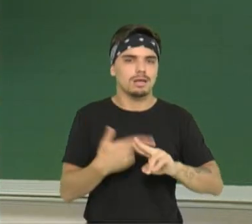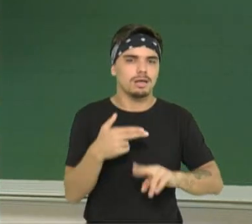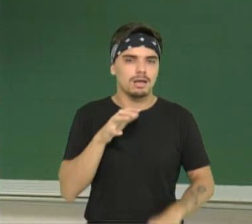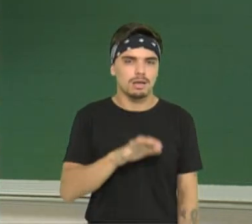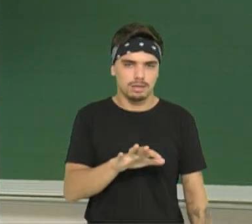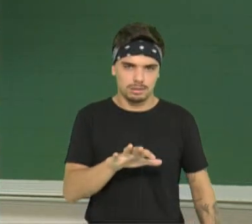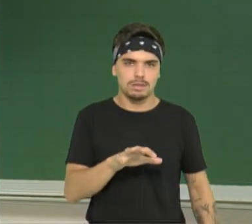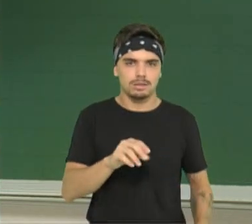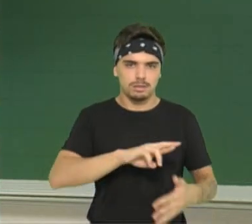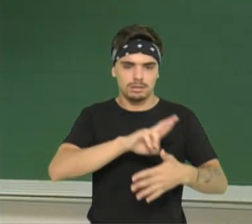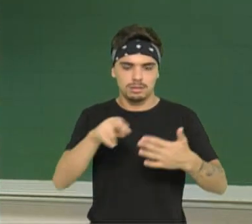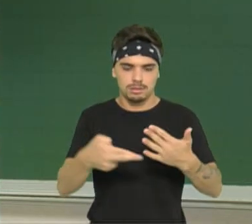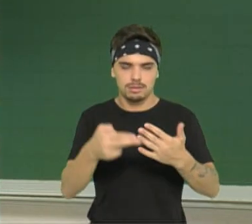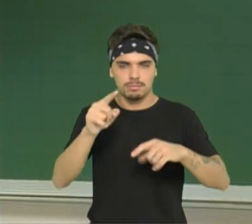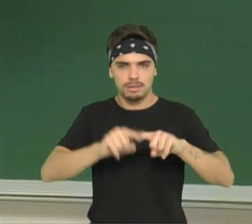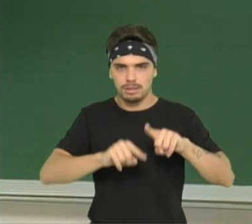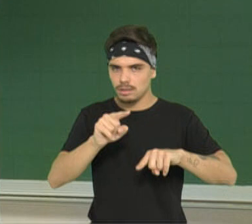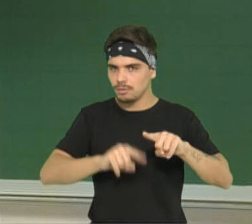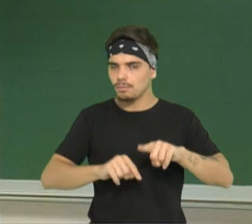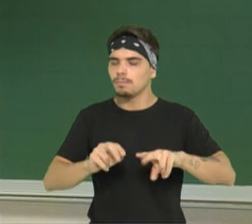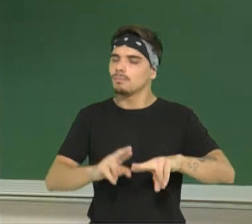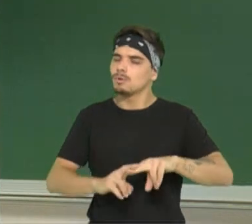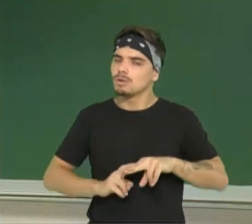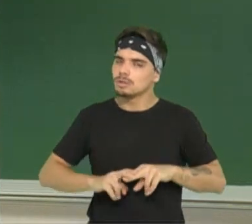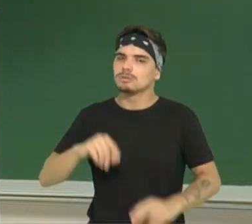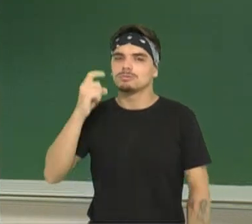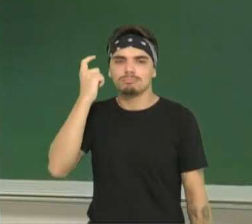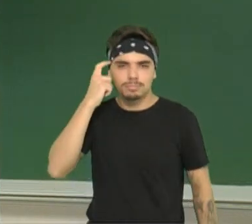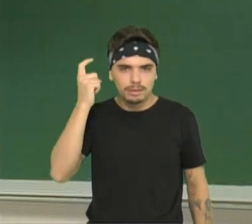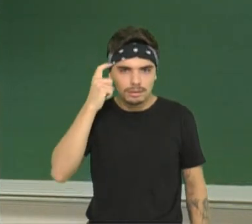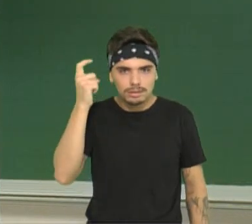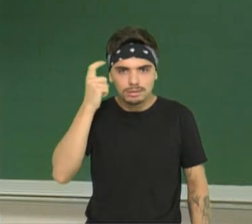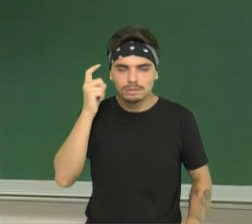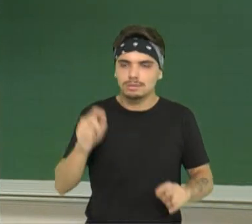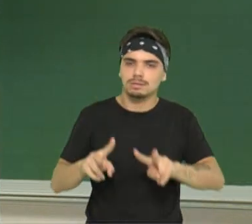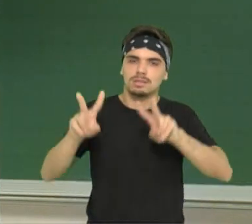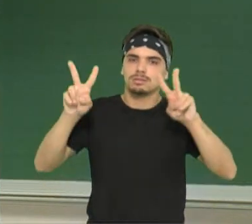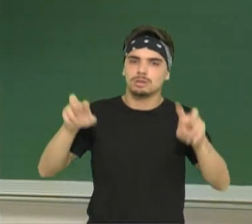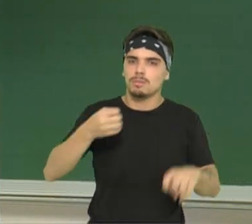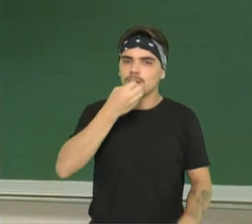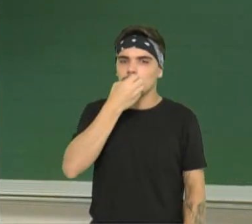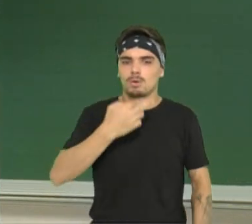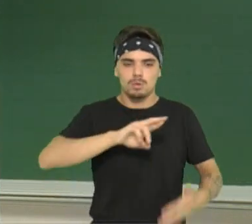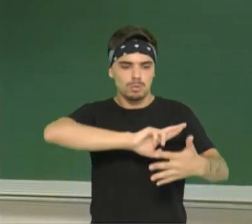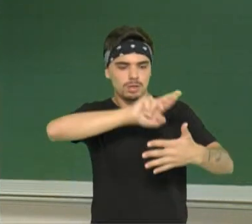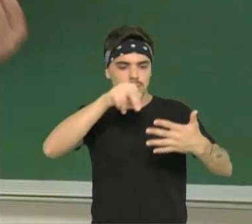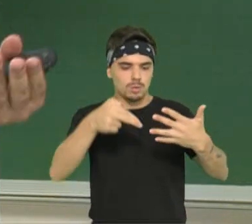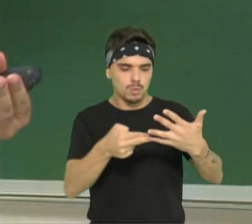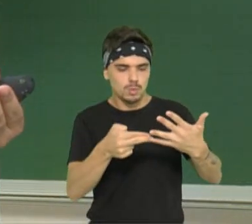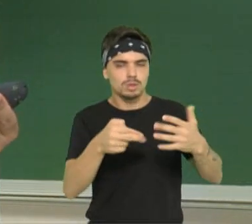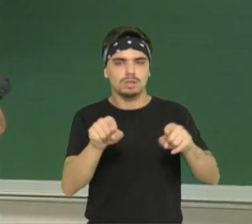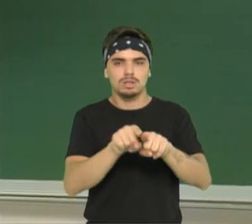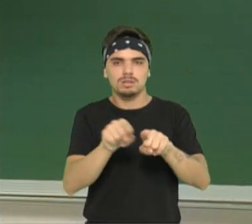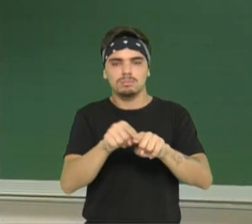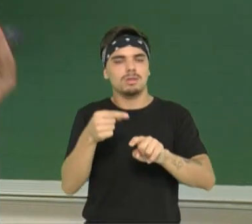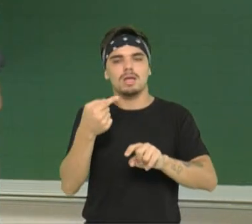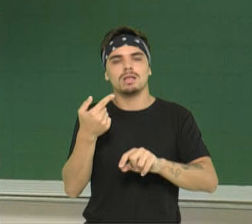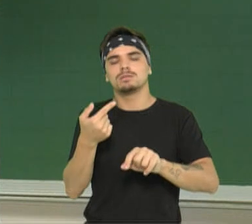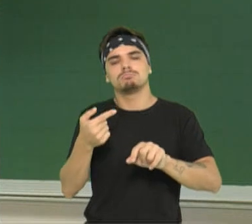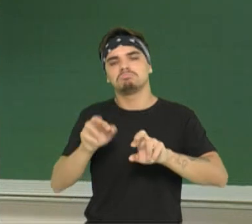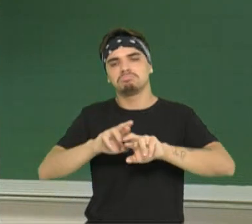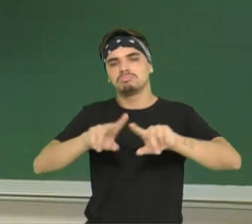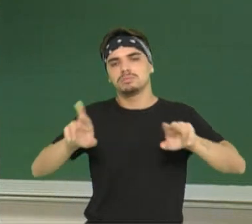daquele recurso, daquele objeto. Então, pensar recursos naturais sendo utilizados em menor número, em